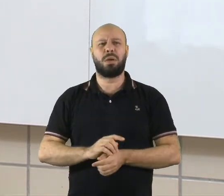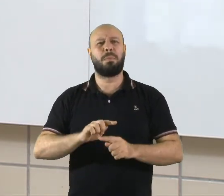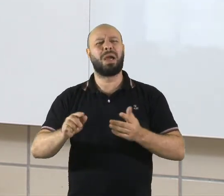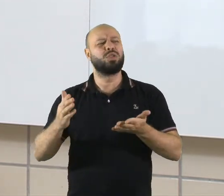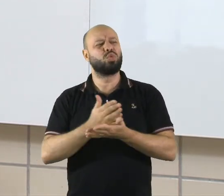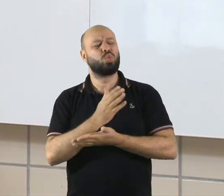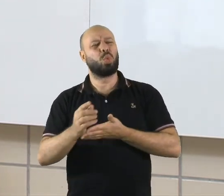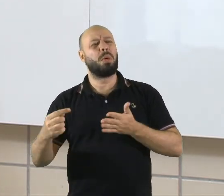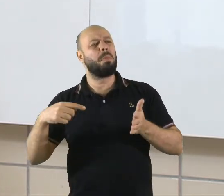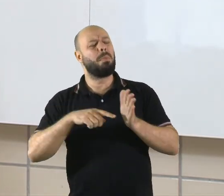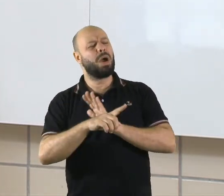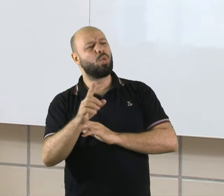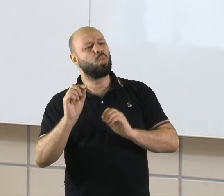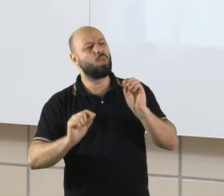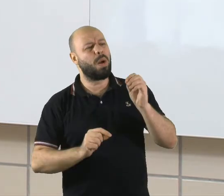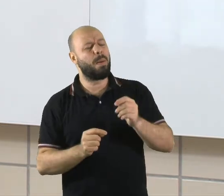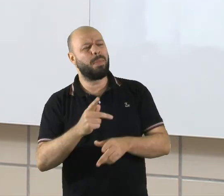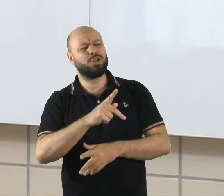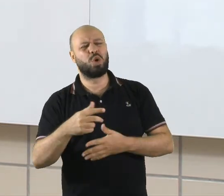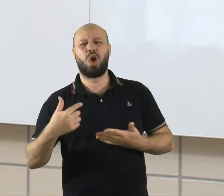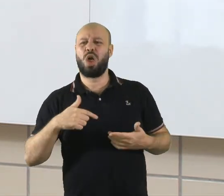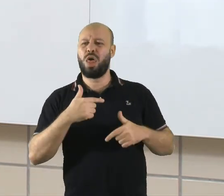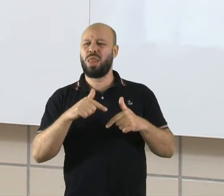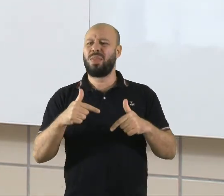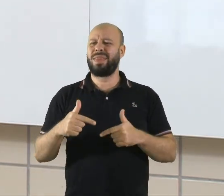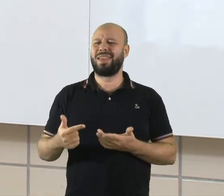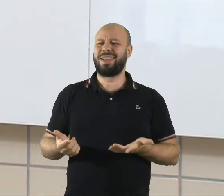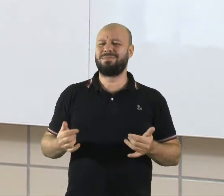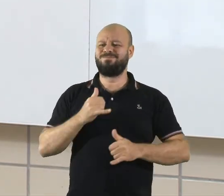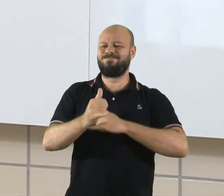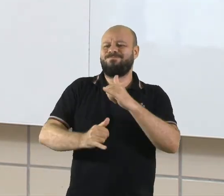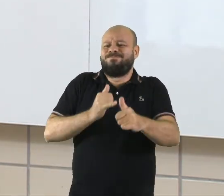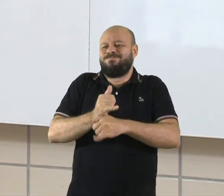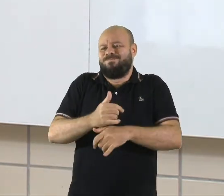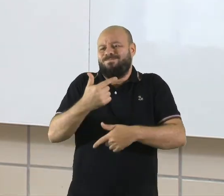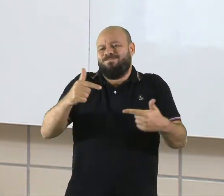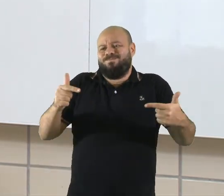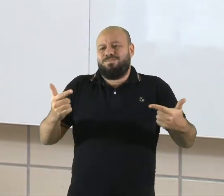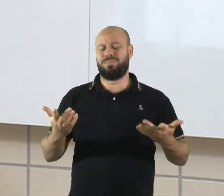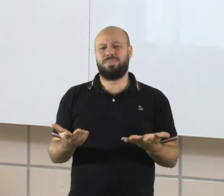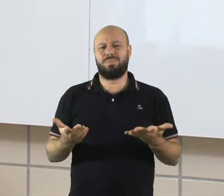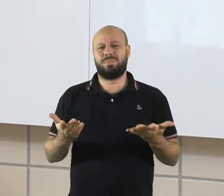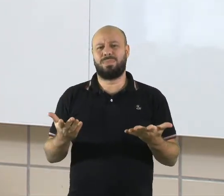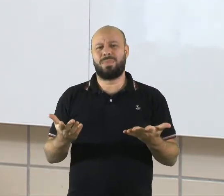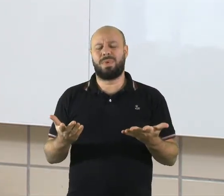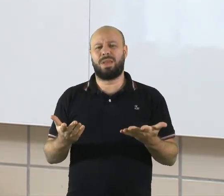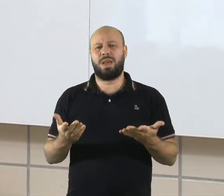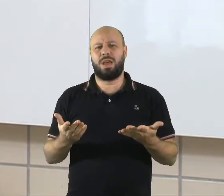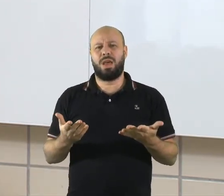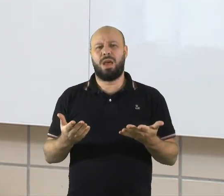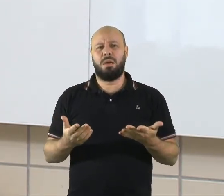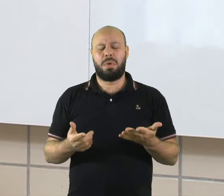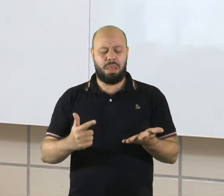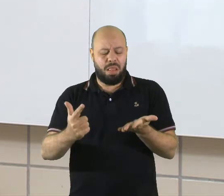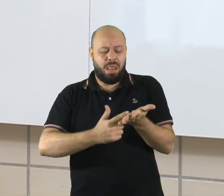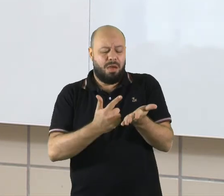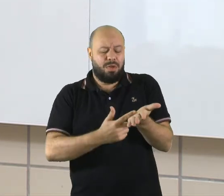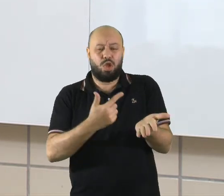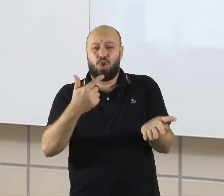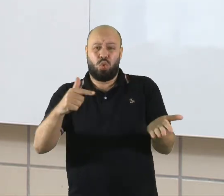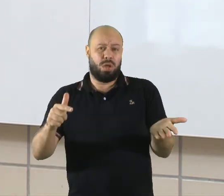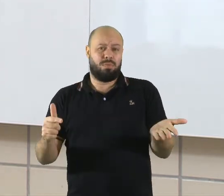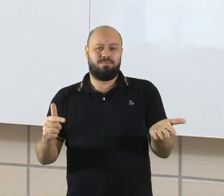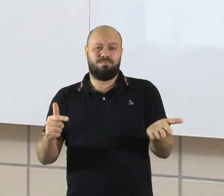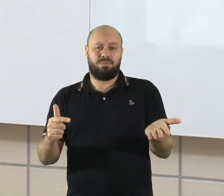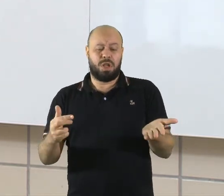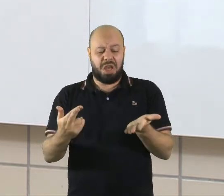assim, professora, eu não tenho acesso à internet, eu não tenho acesso a livros, eu não tenho